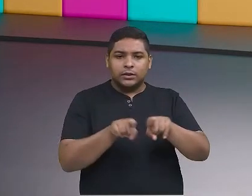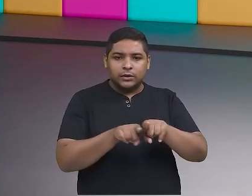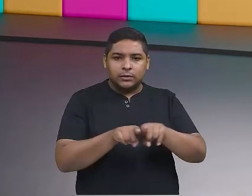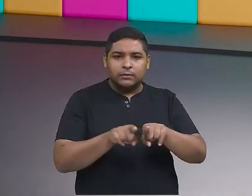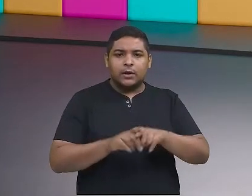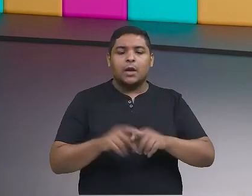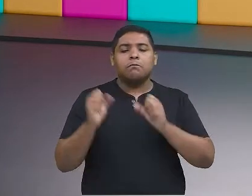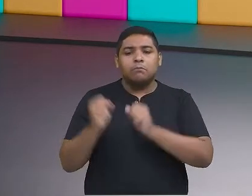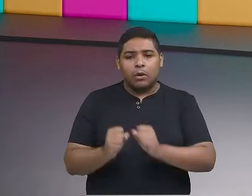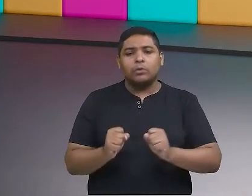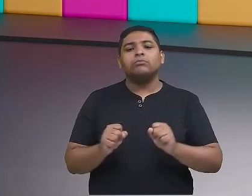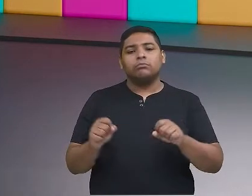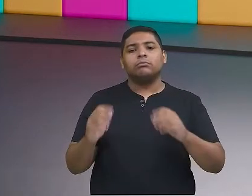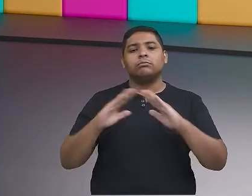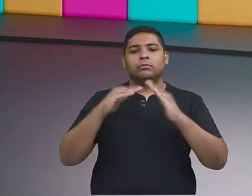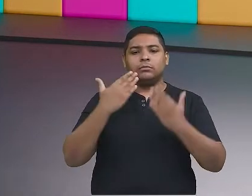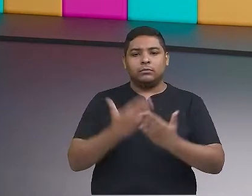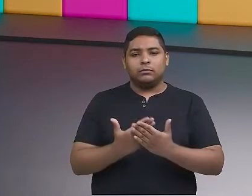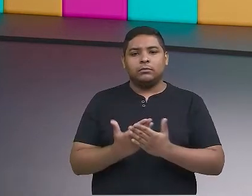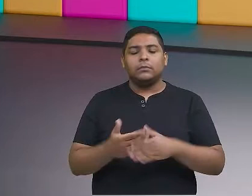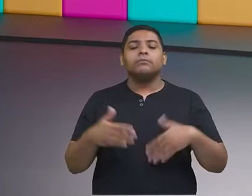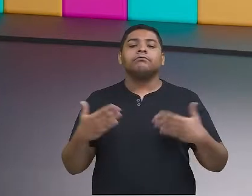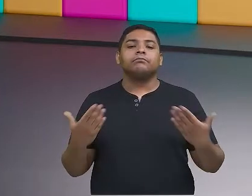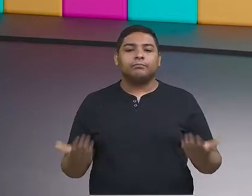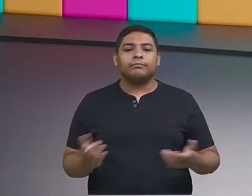na escola. Então,